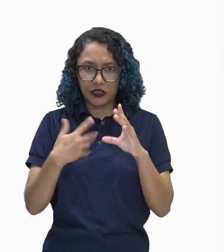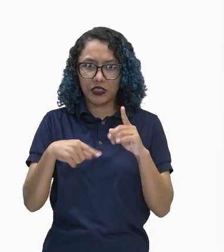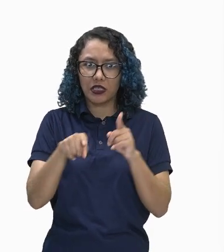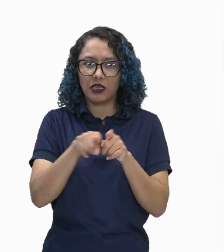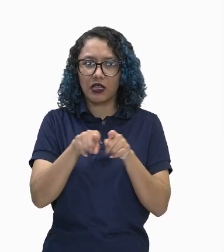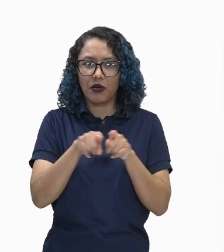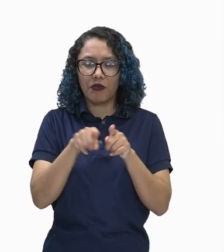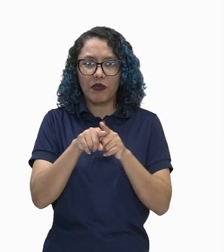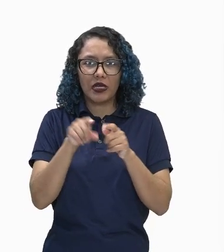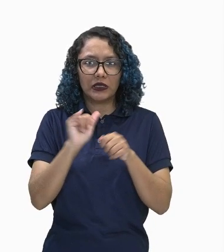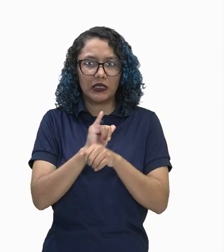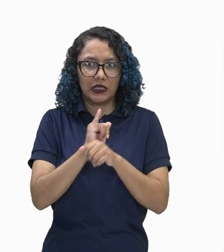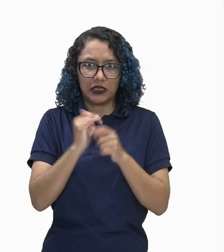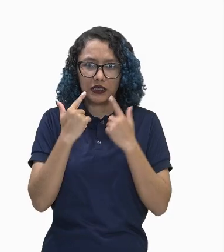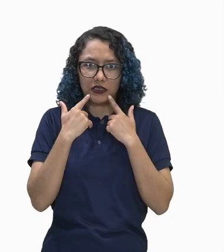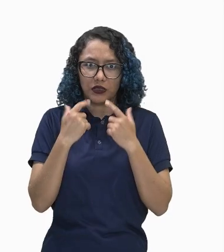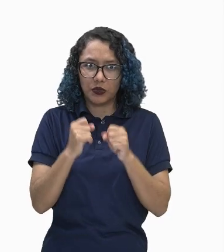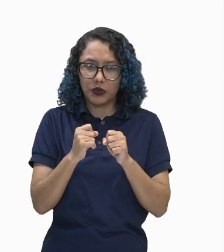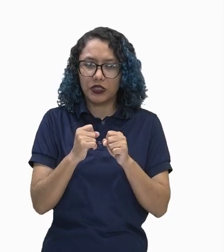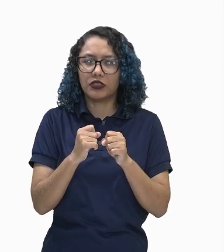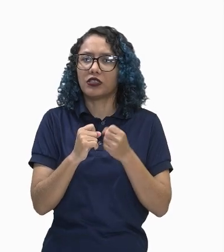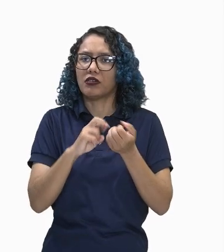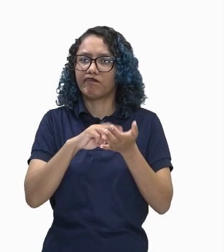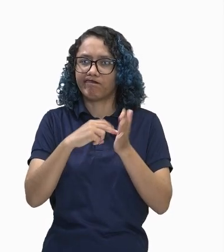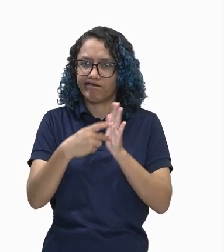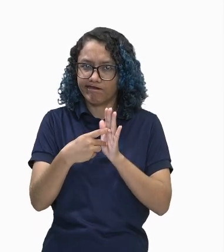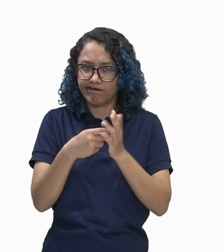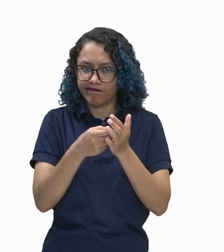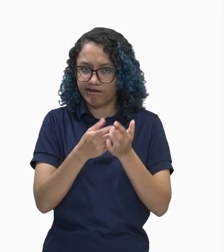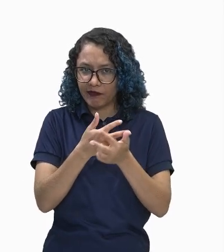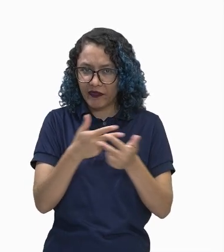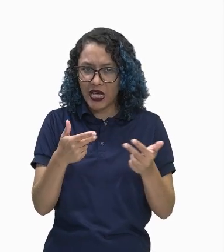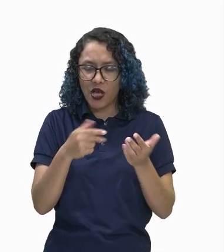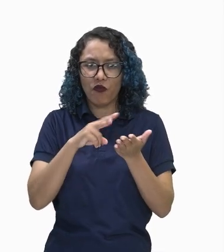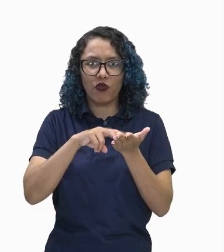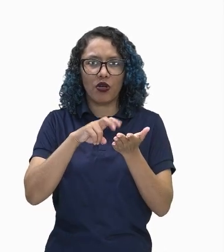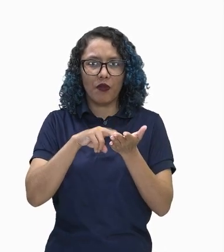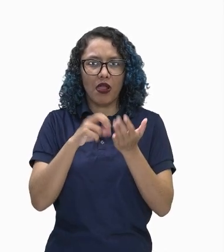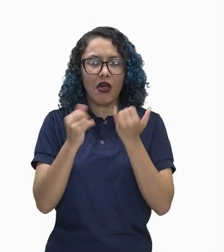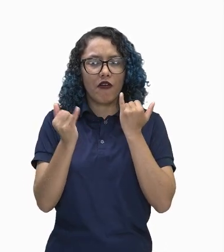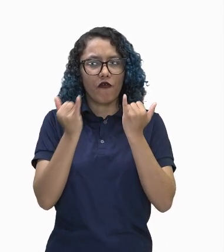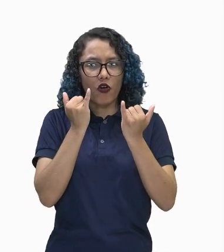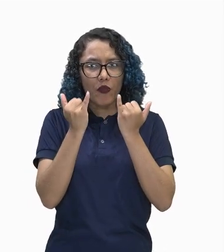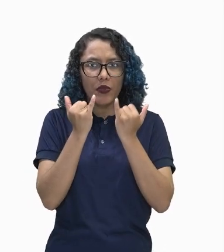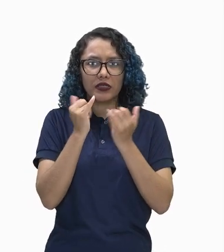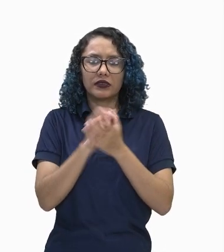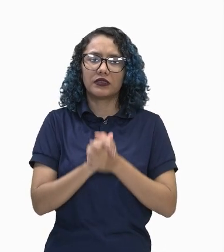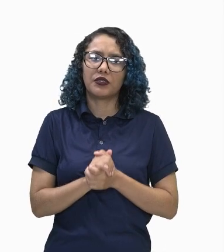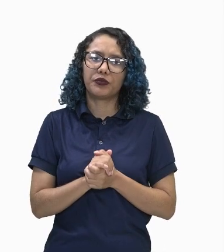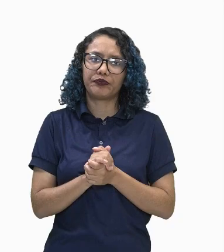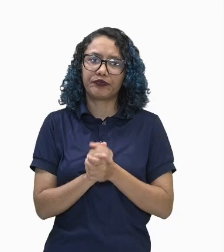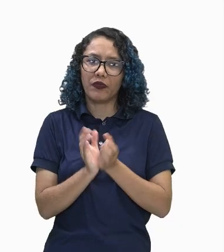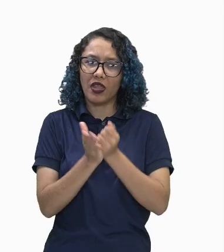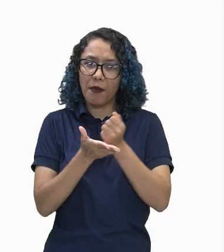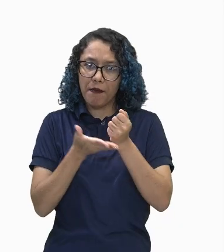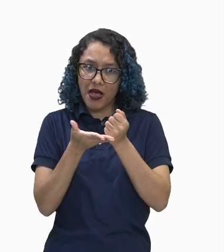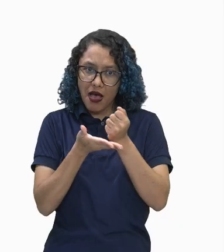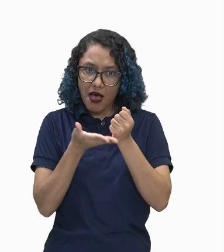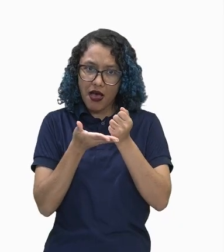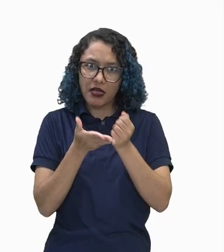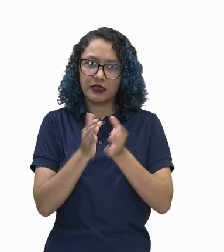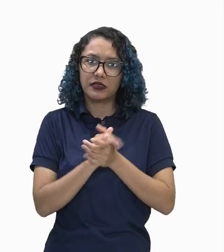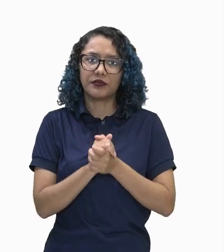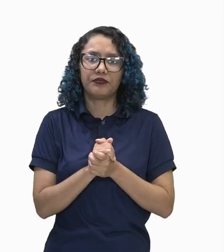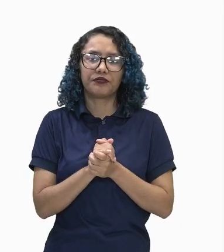recursos linguísticos, efeitos de sentido, vocabulário, informação, sustentação